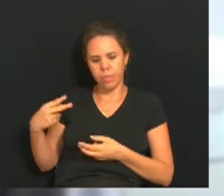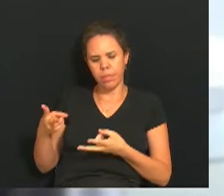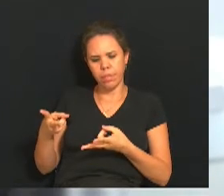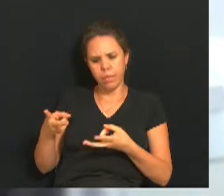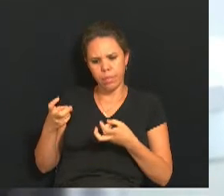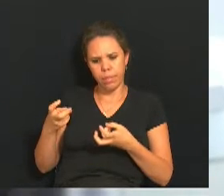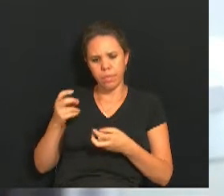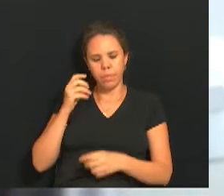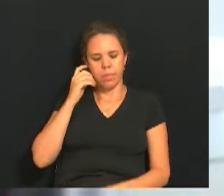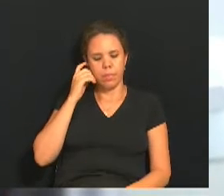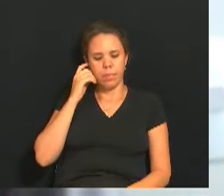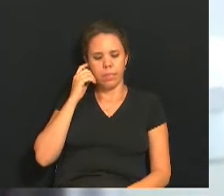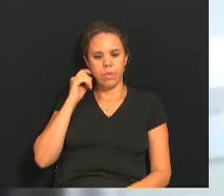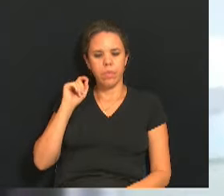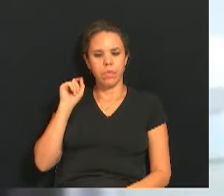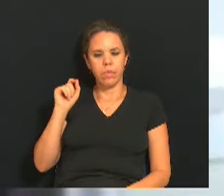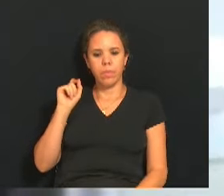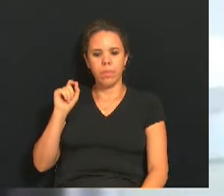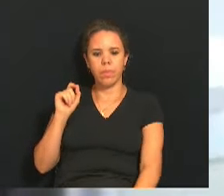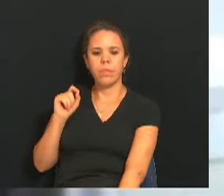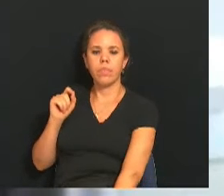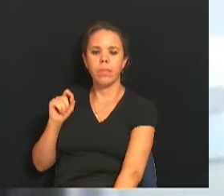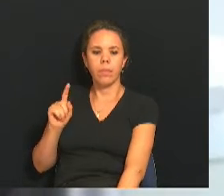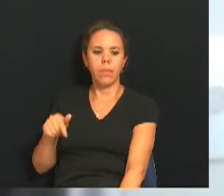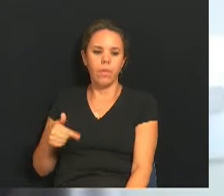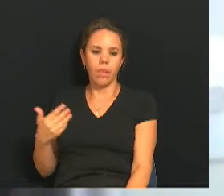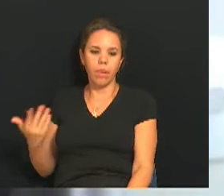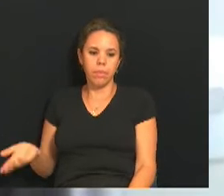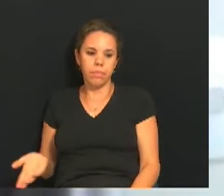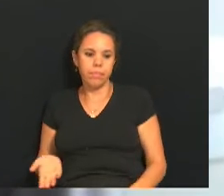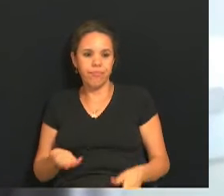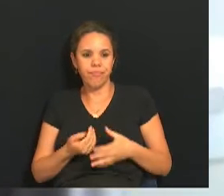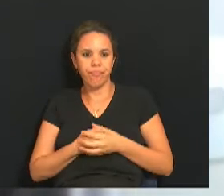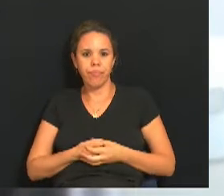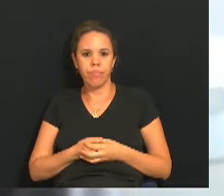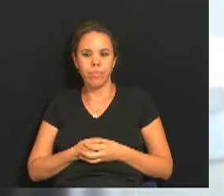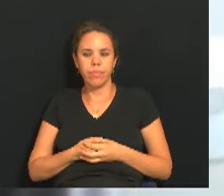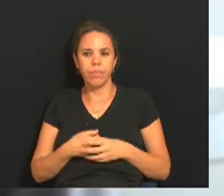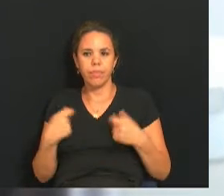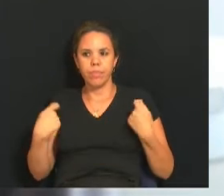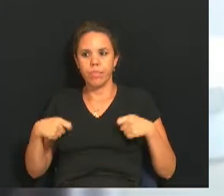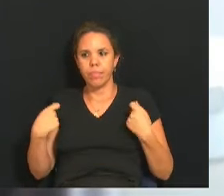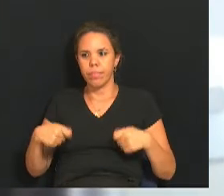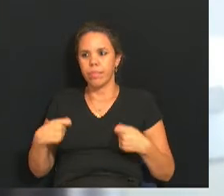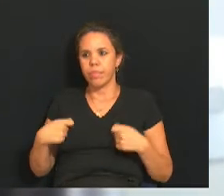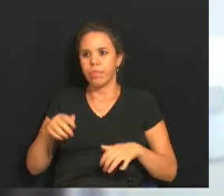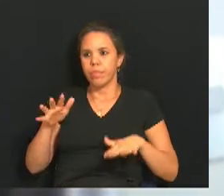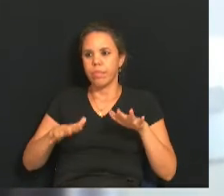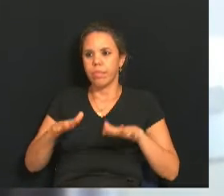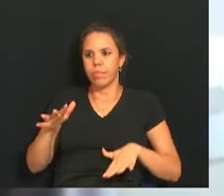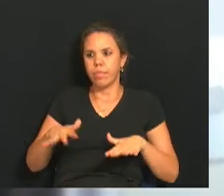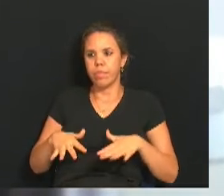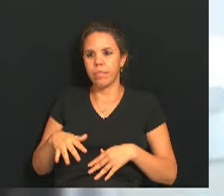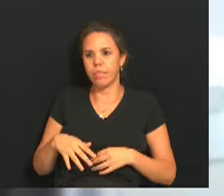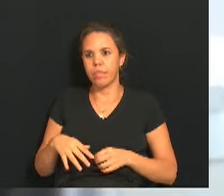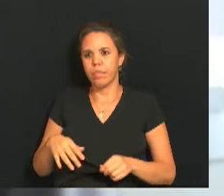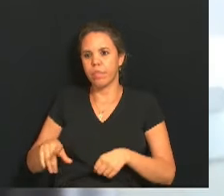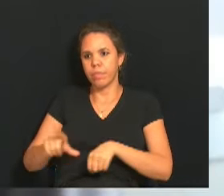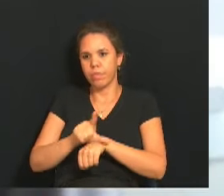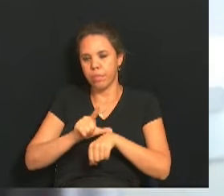observou, portanto, era a necessidade, talvez, de algumas dessas legislações